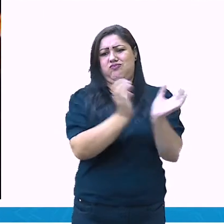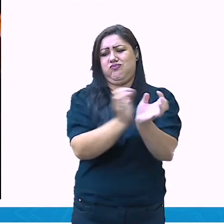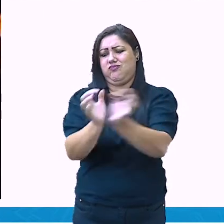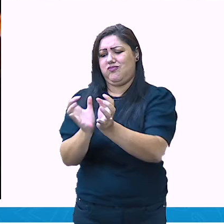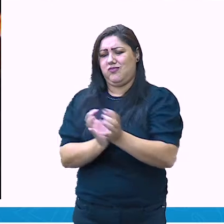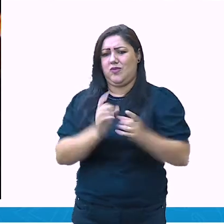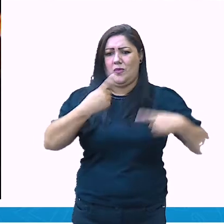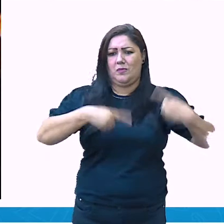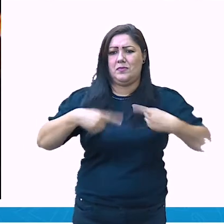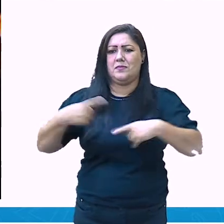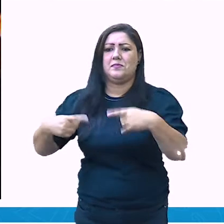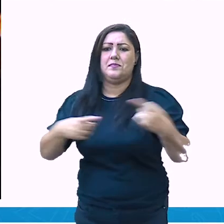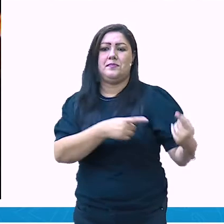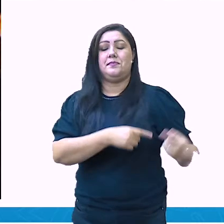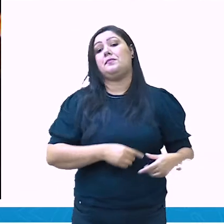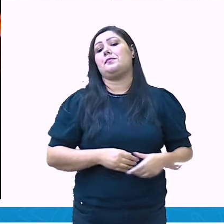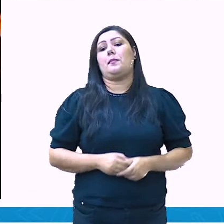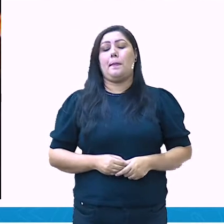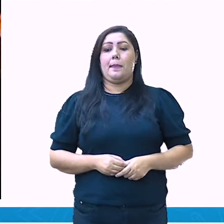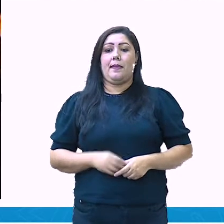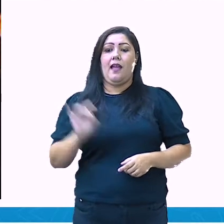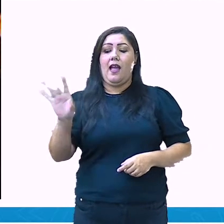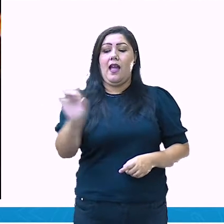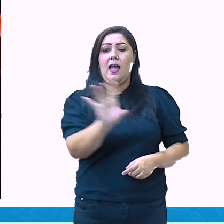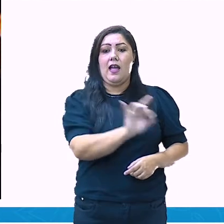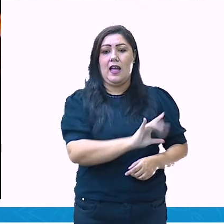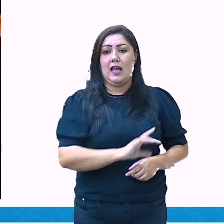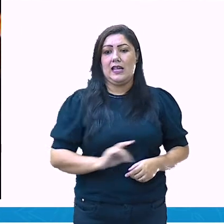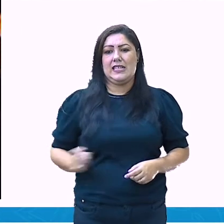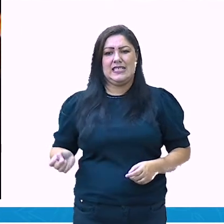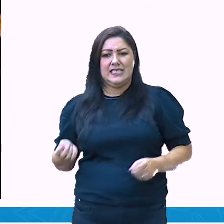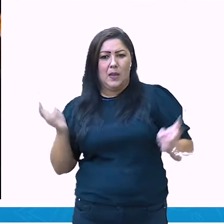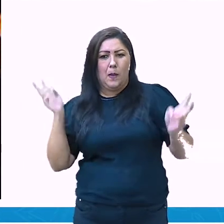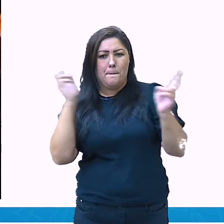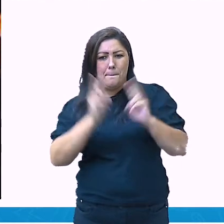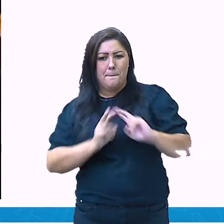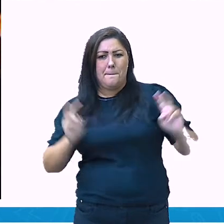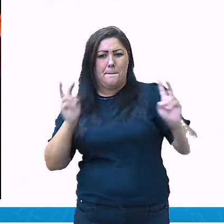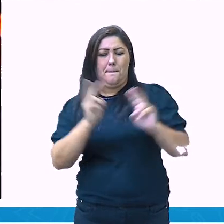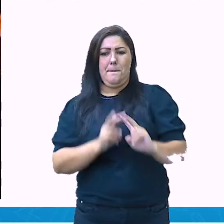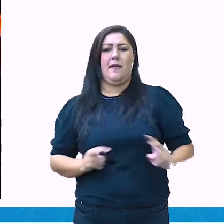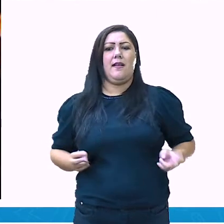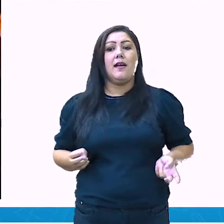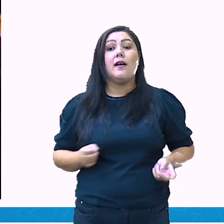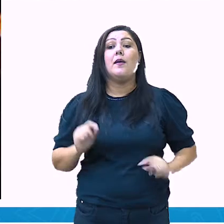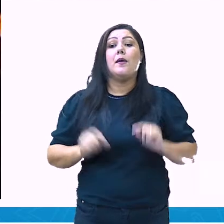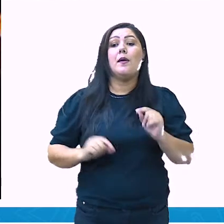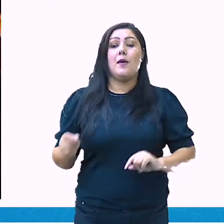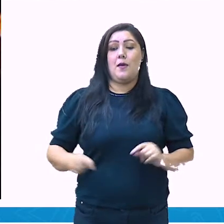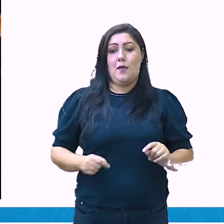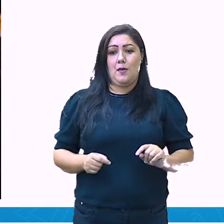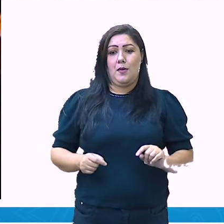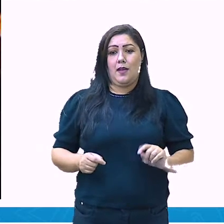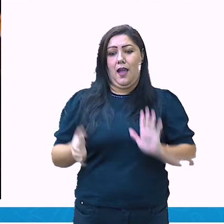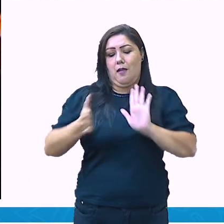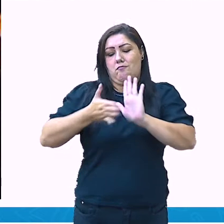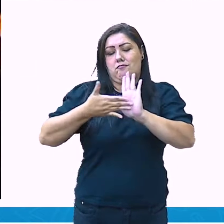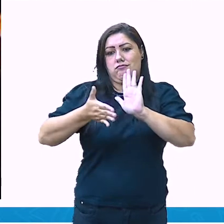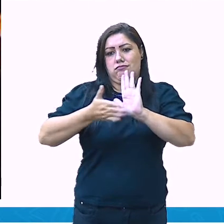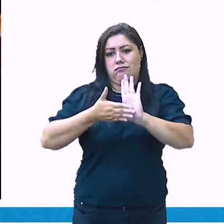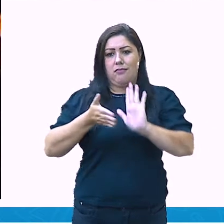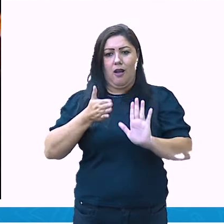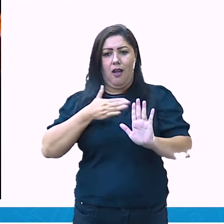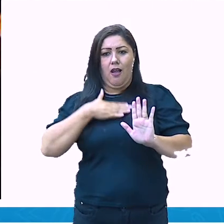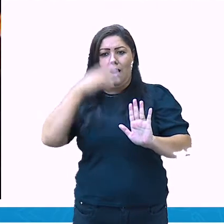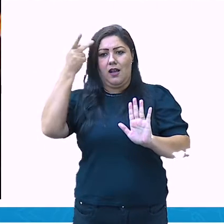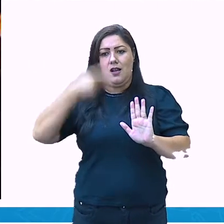dezenas de partidos políticos, cada um brigando pela sua causa. E